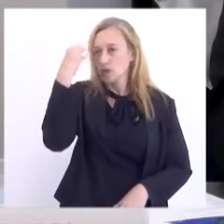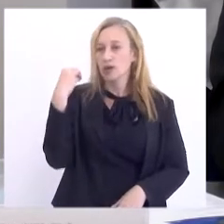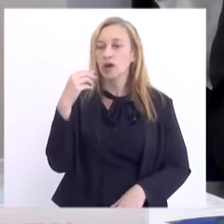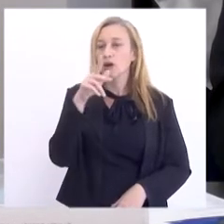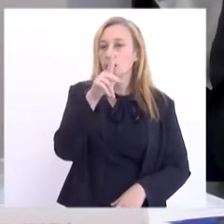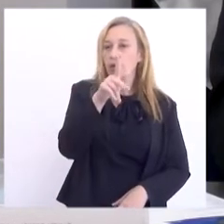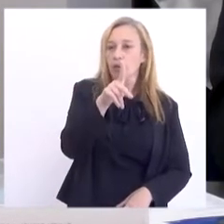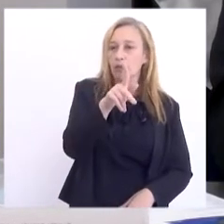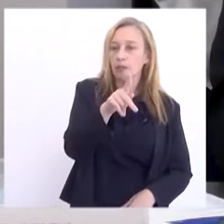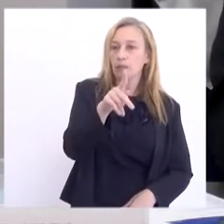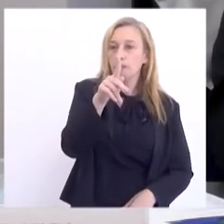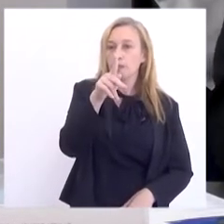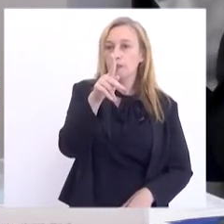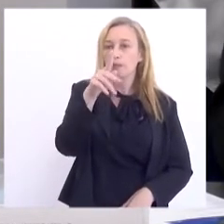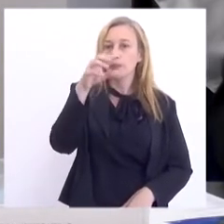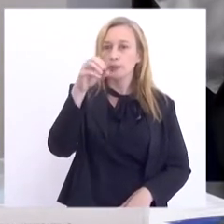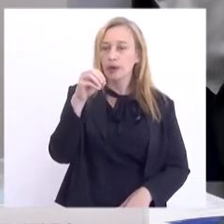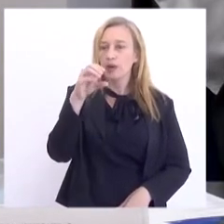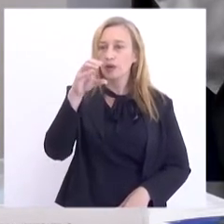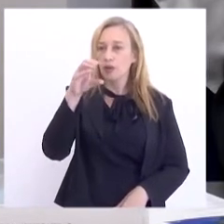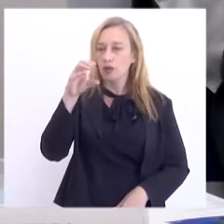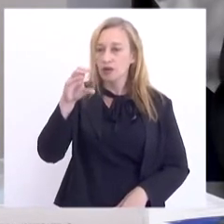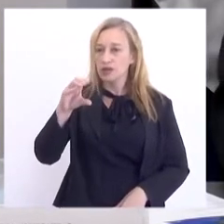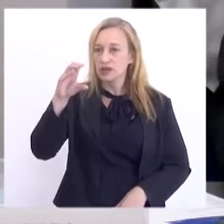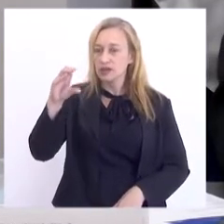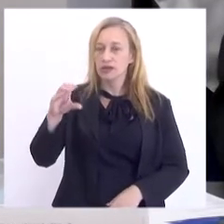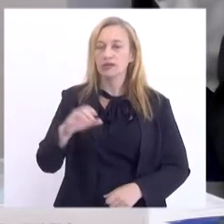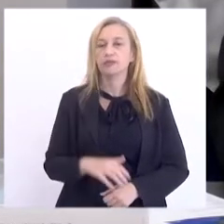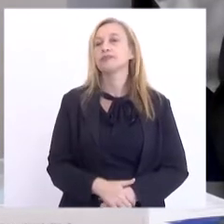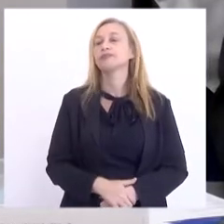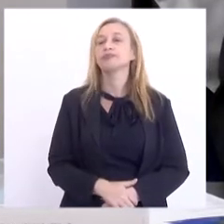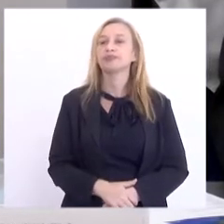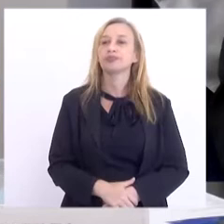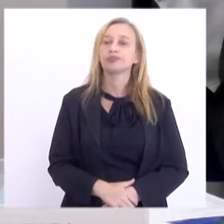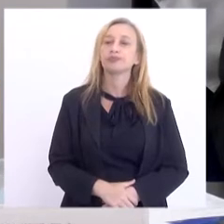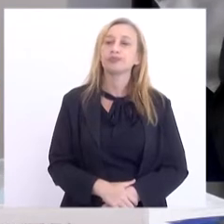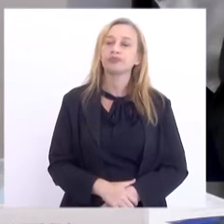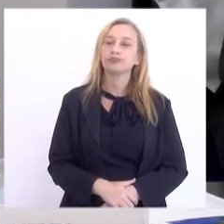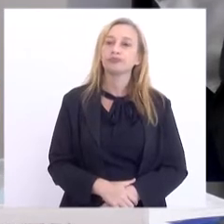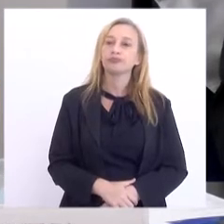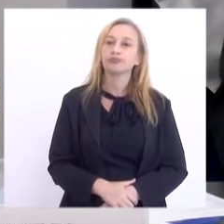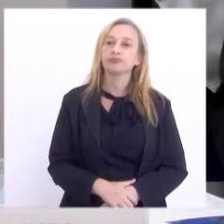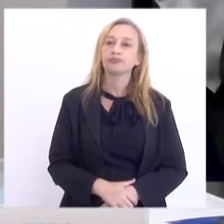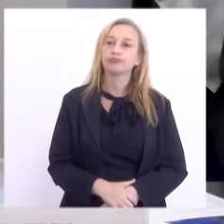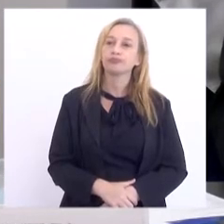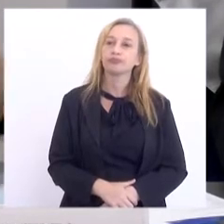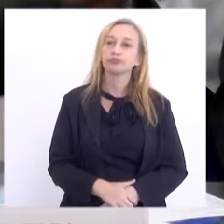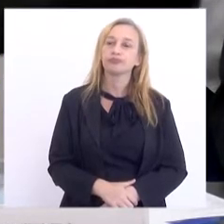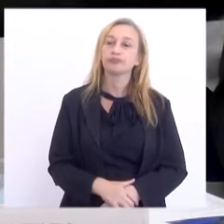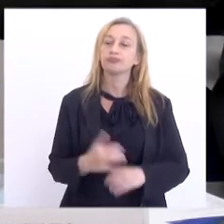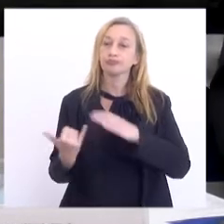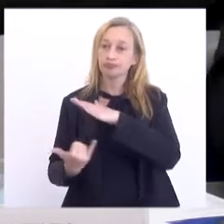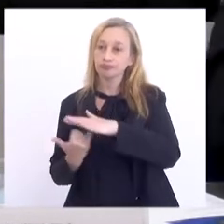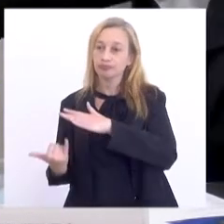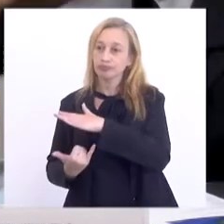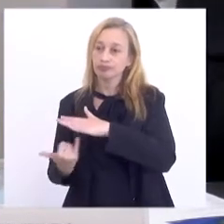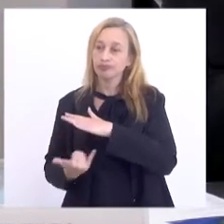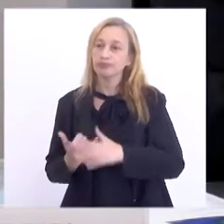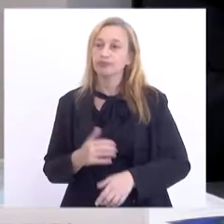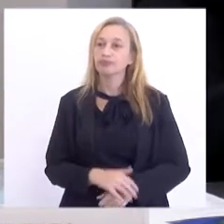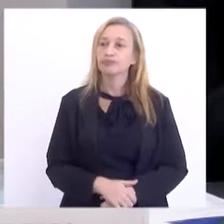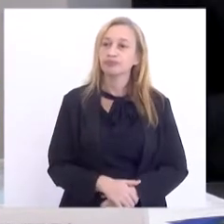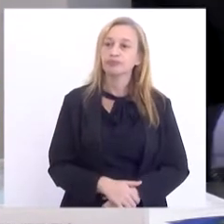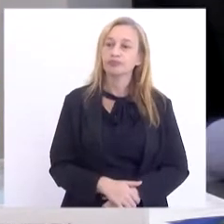poc p-o-c-c-c rock que até foi um uma instituição